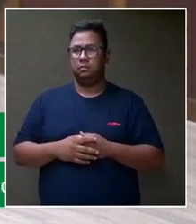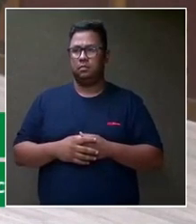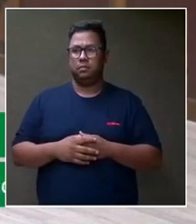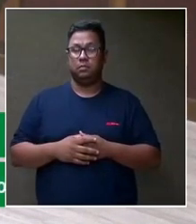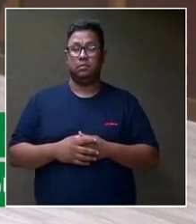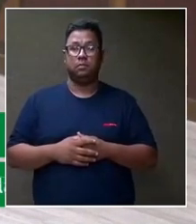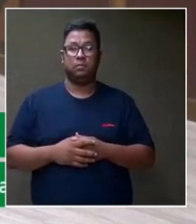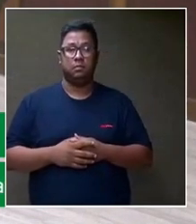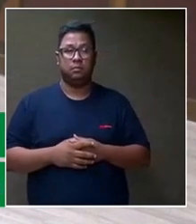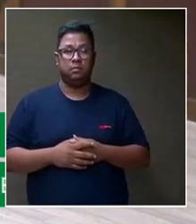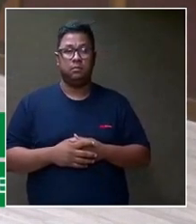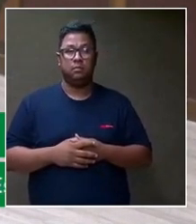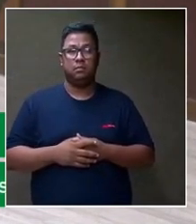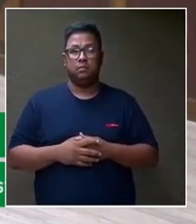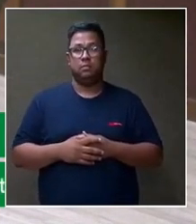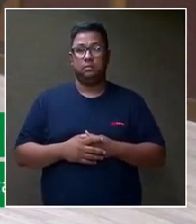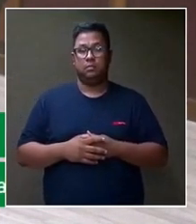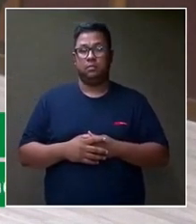de sinal.